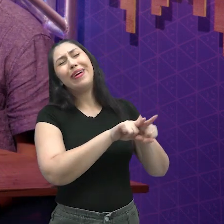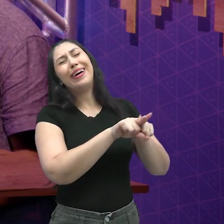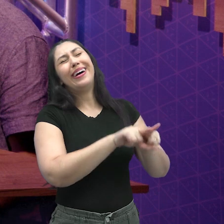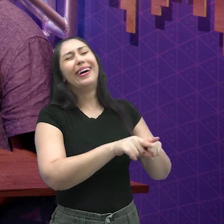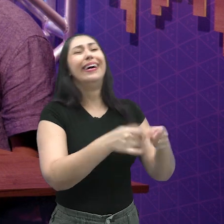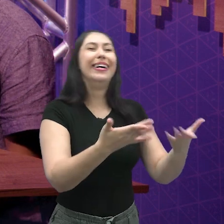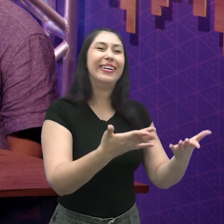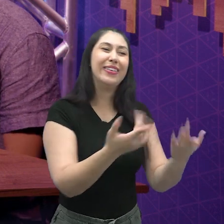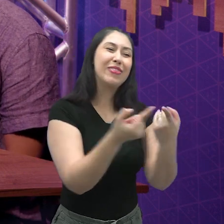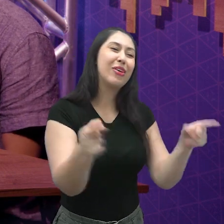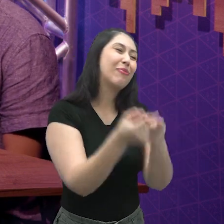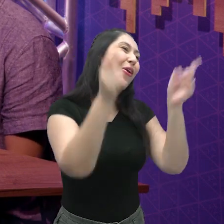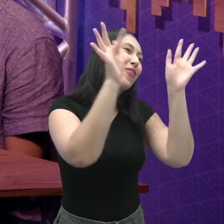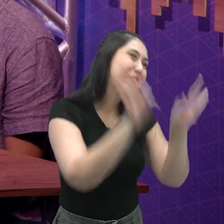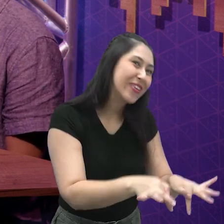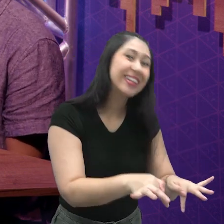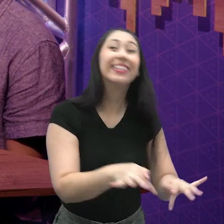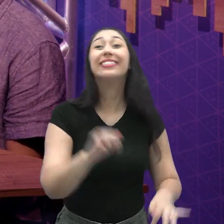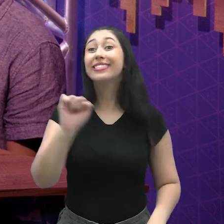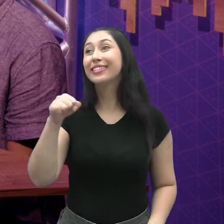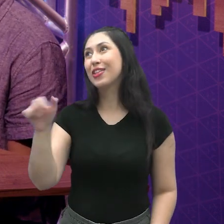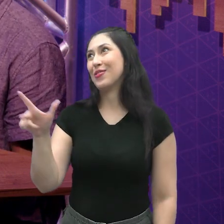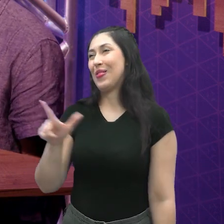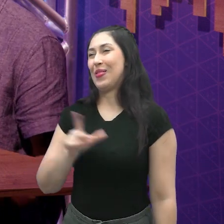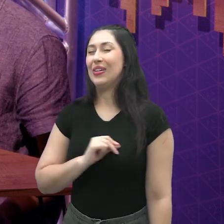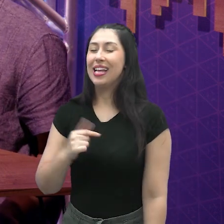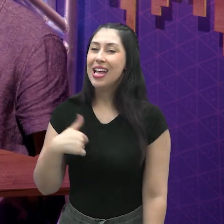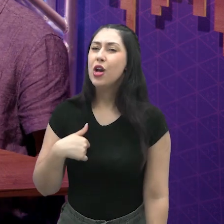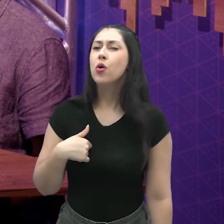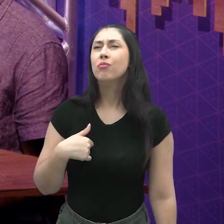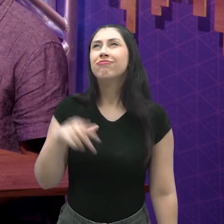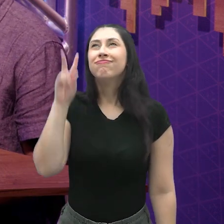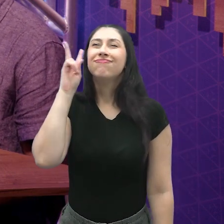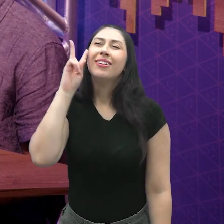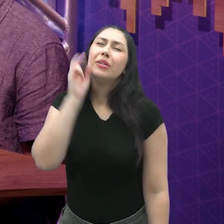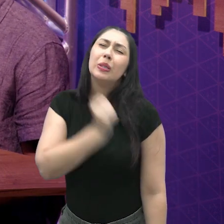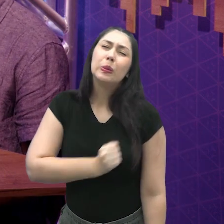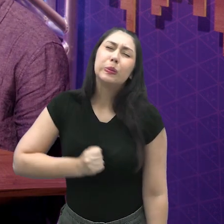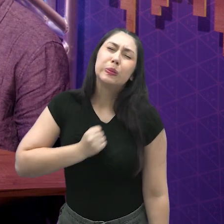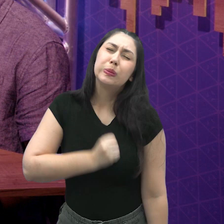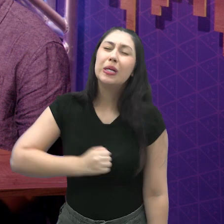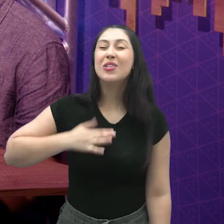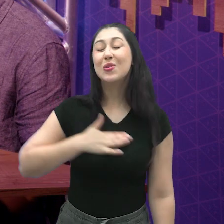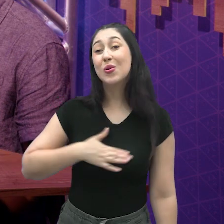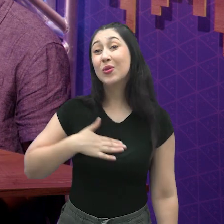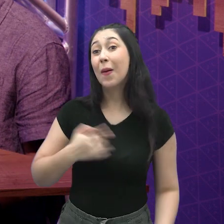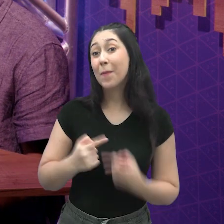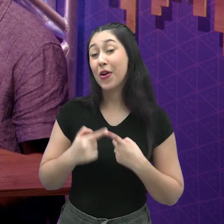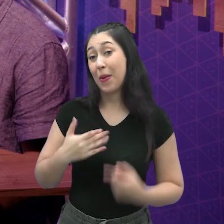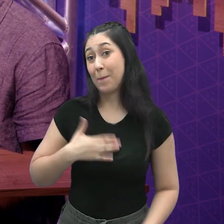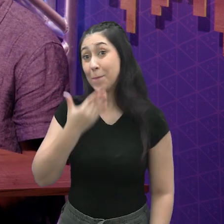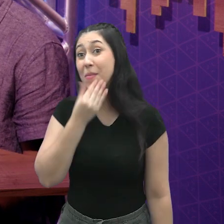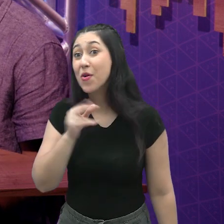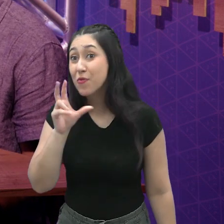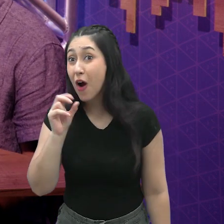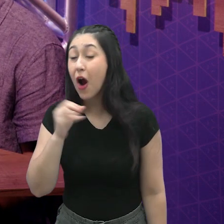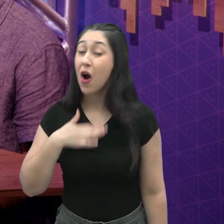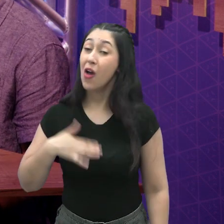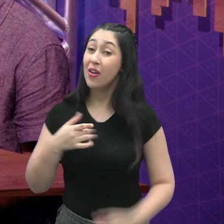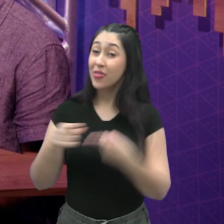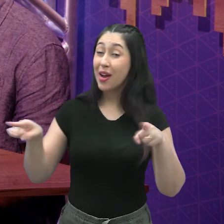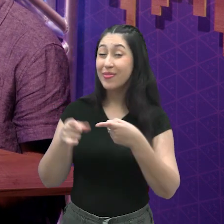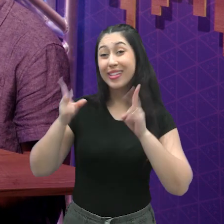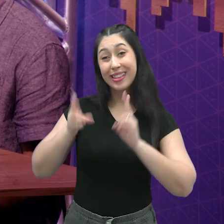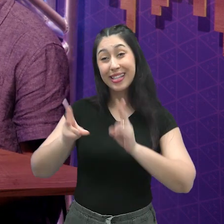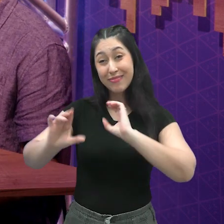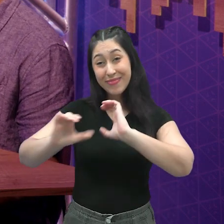era legítimo Aí acaba a irmão música. dele. E, enfim, nossa, eu tenho uma lembrança muito boa, porque o meu avô gostava muito dessa